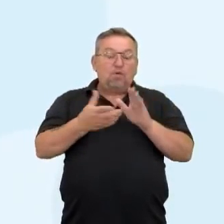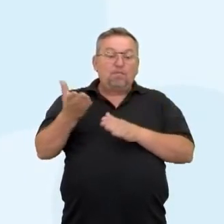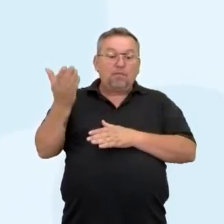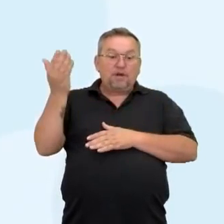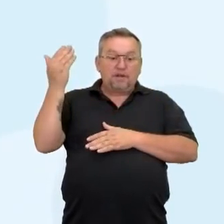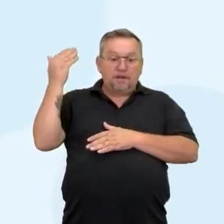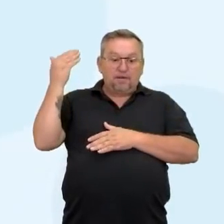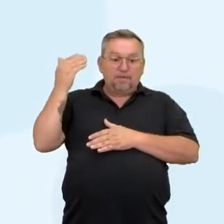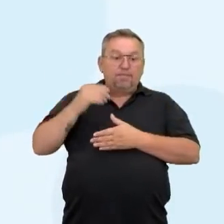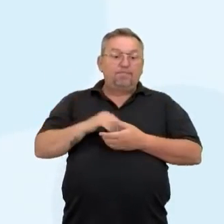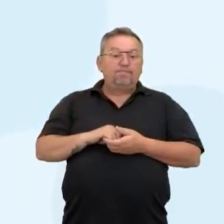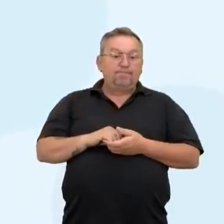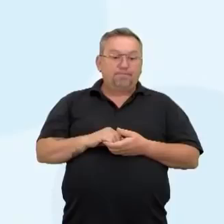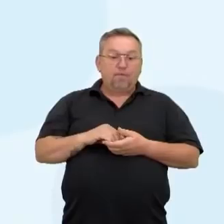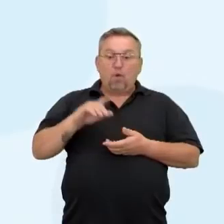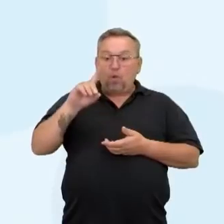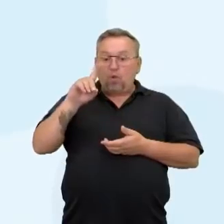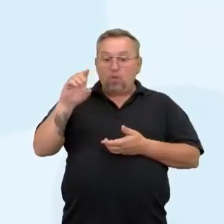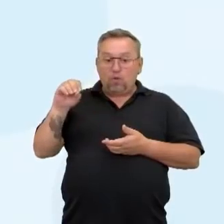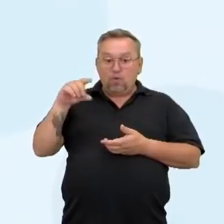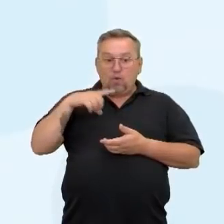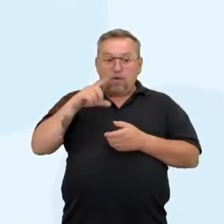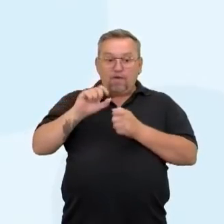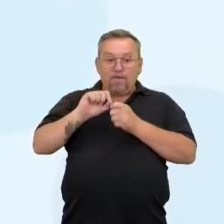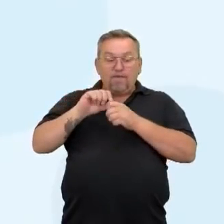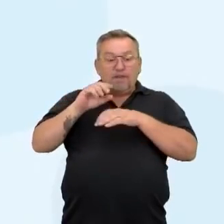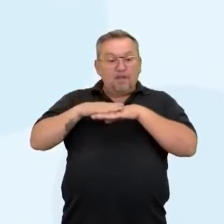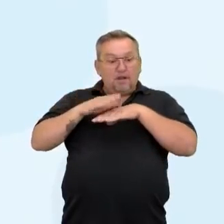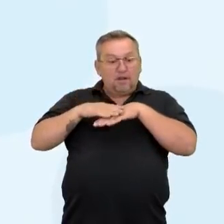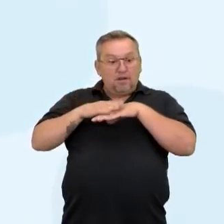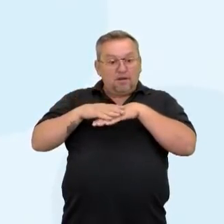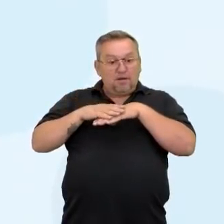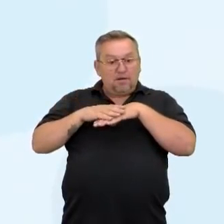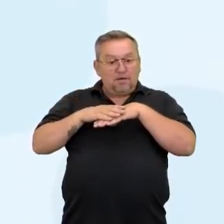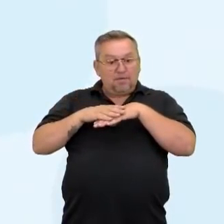do tem tradução. Esse do aqui é o verbo fazer. Então, o que eles